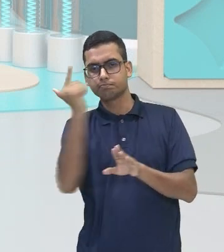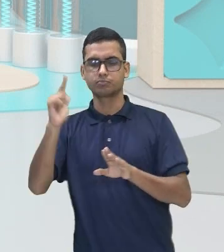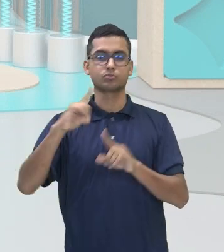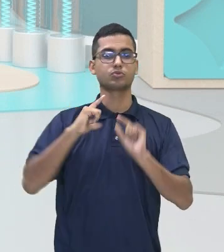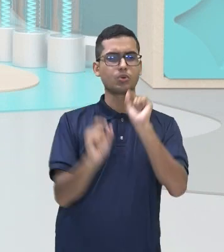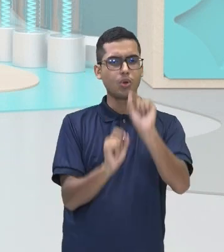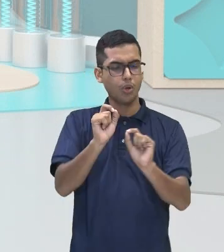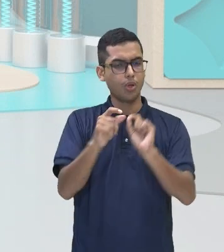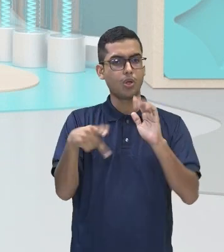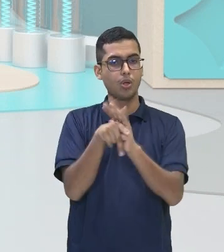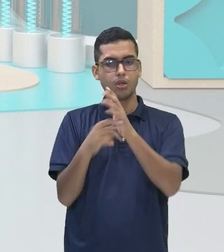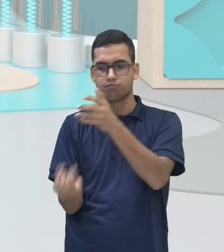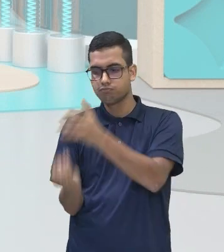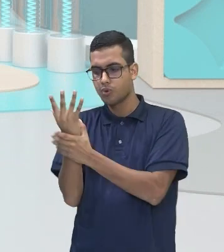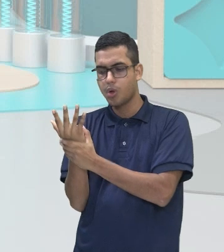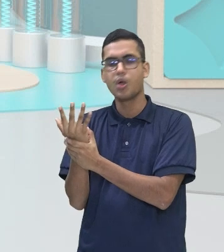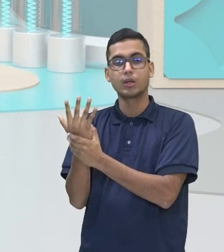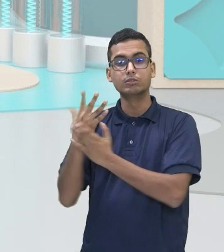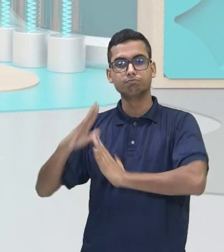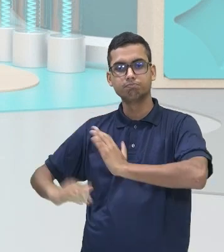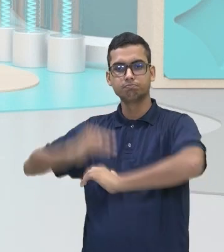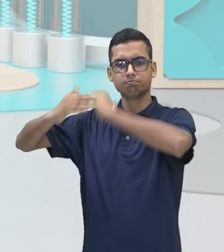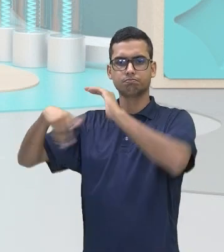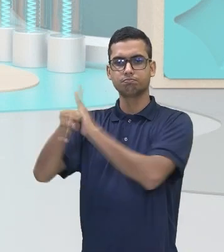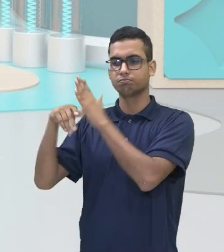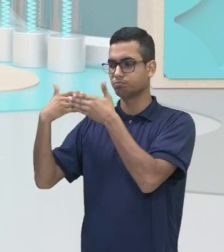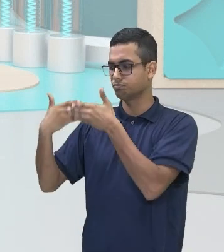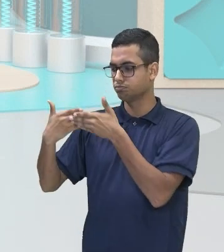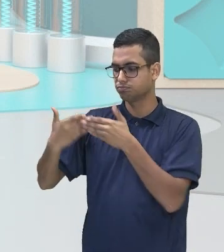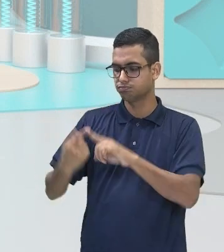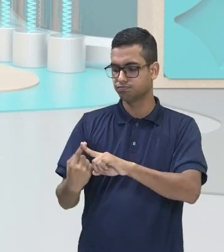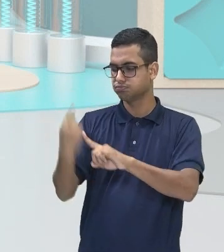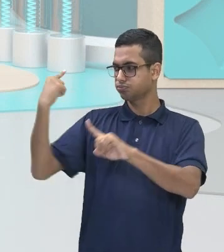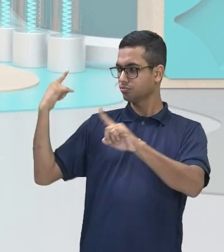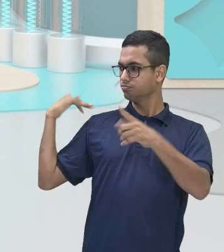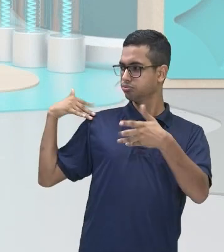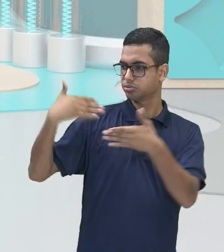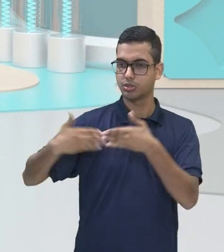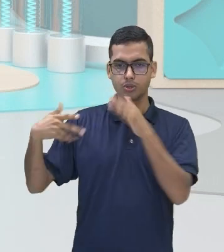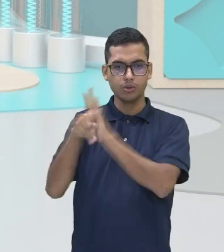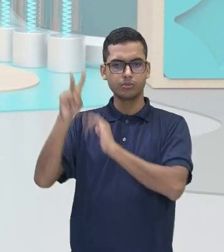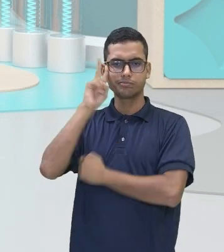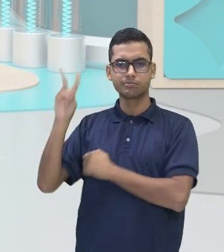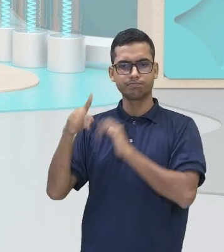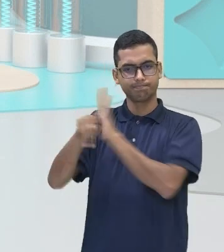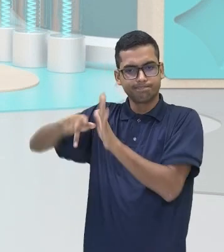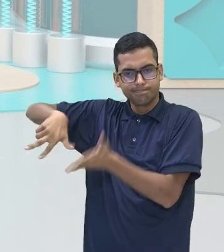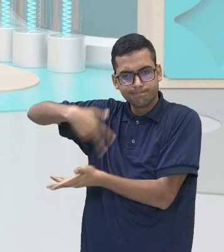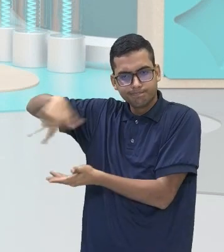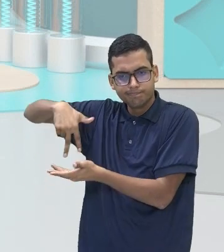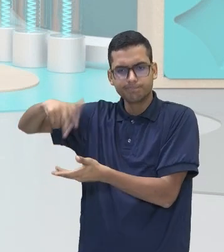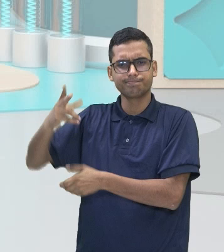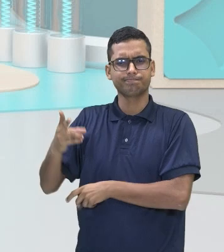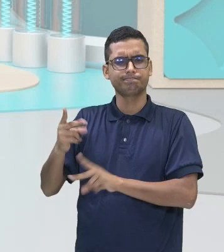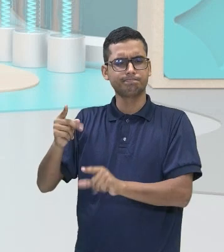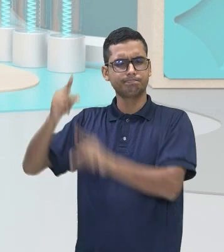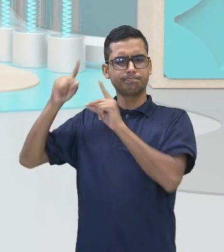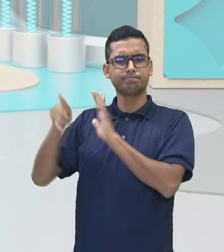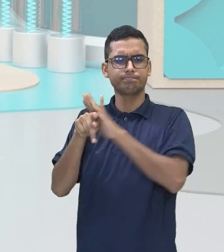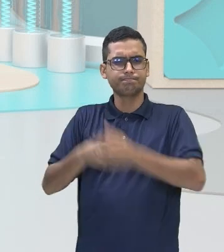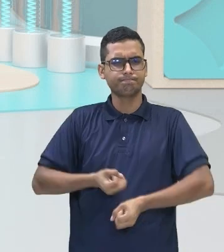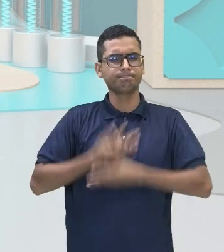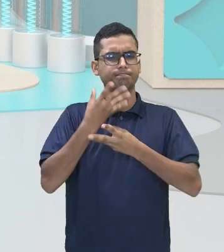desenvolvimento da dança na próxima cartela, olha só. A dança ela é uma das formas mais antigas da expressão humana,